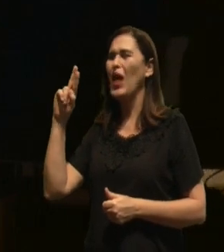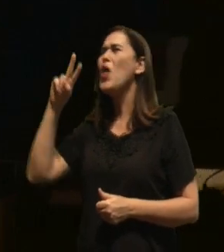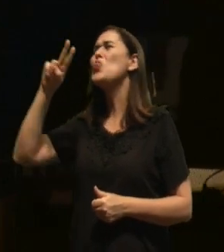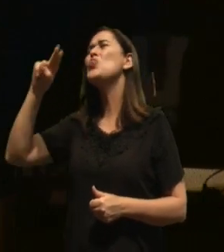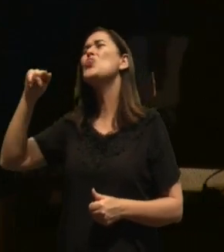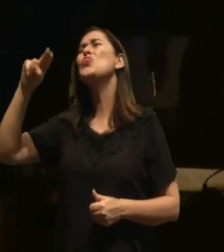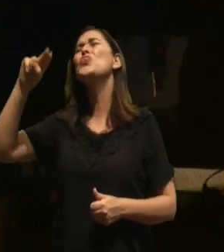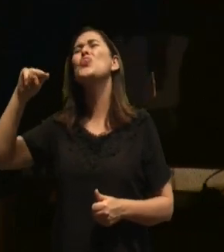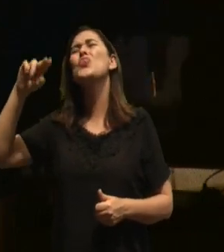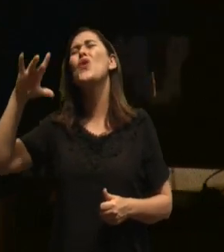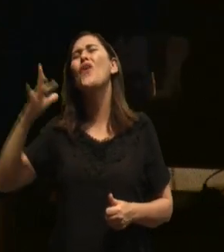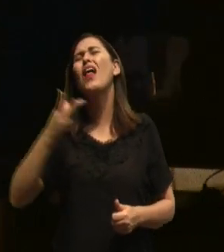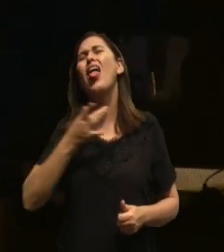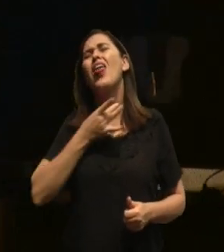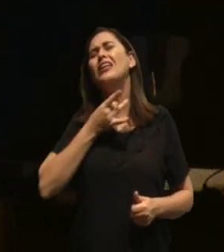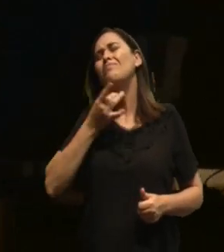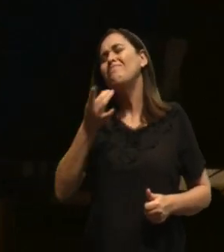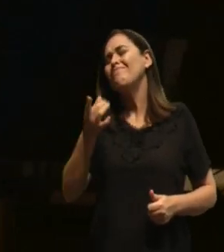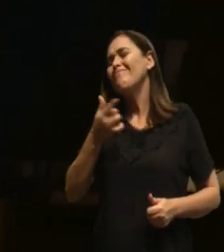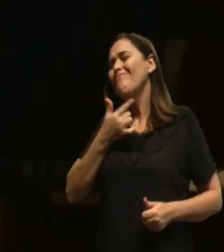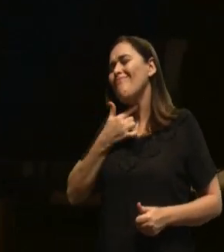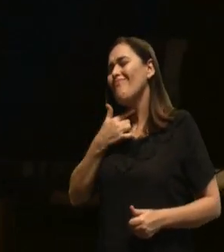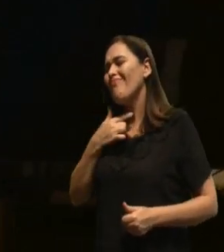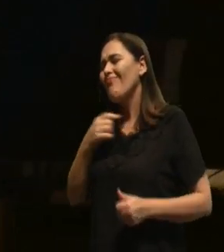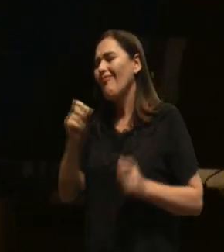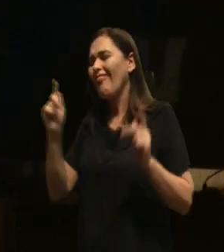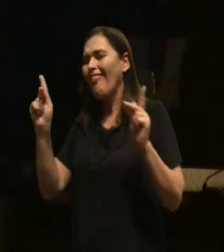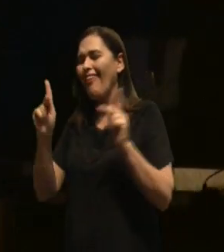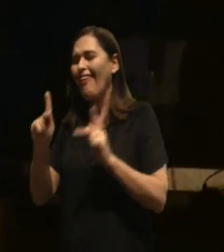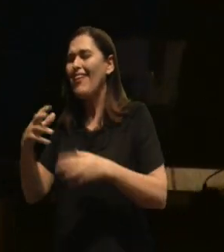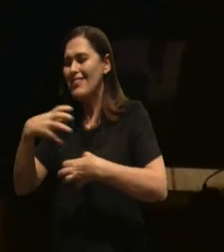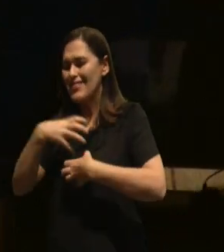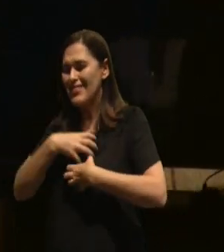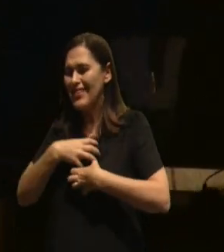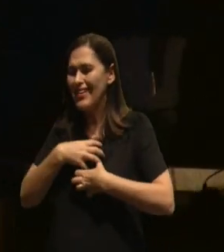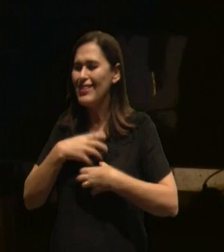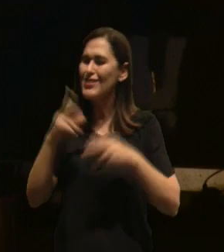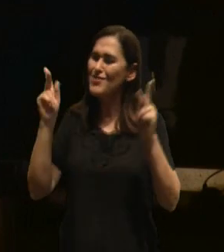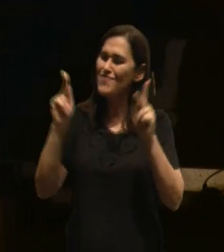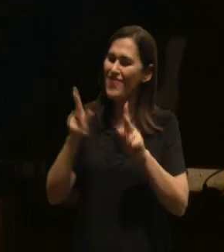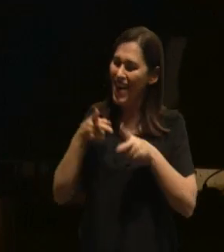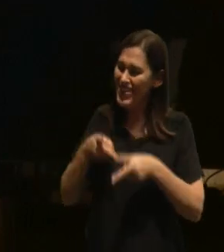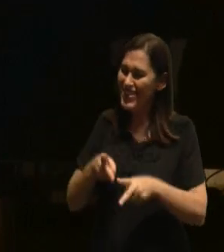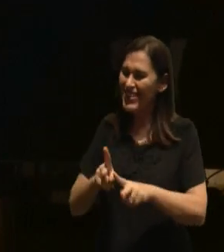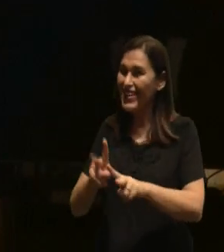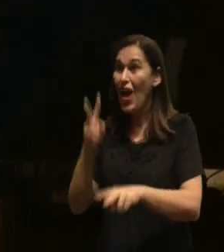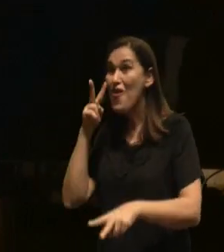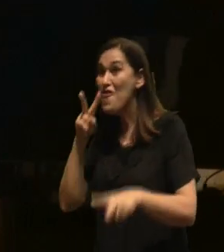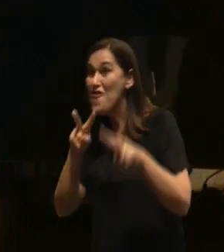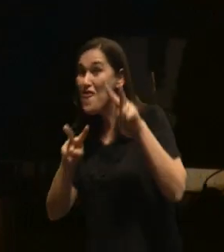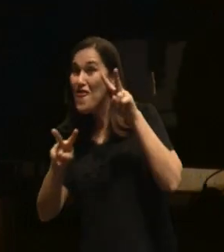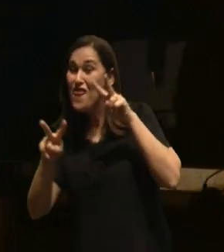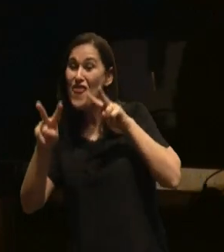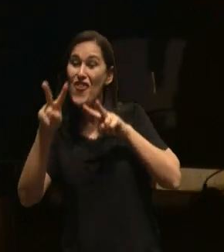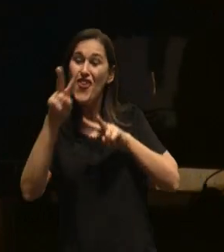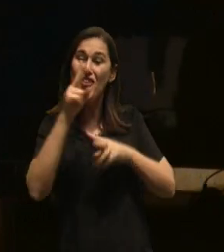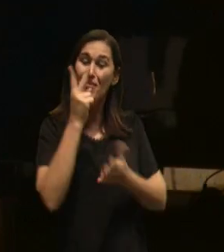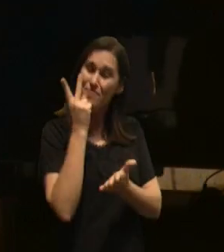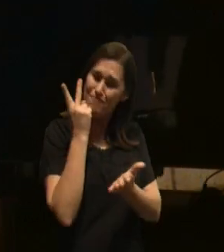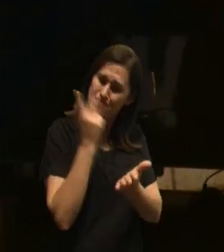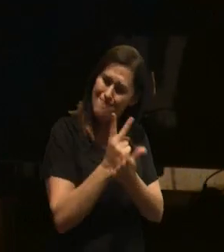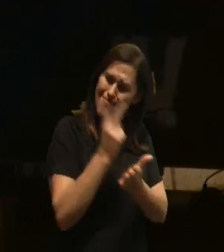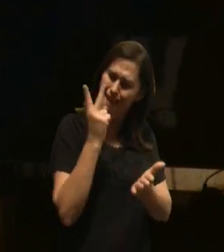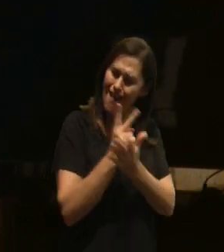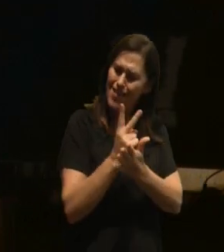nunca mais terá sede de paz, e verá que em meio